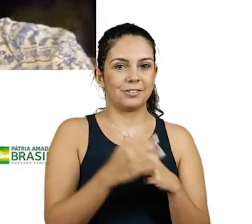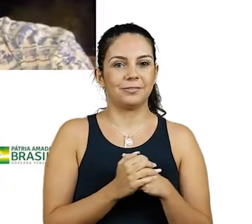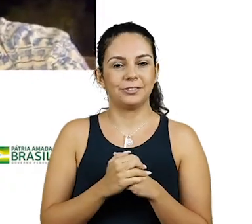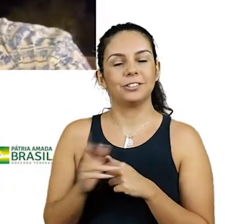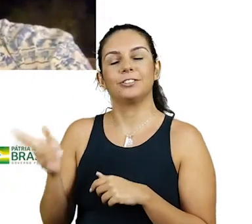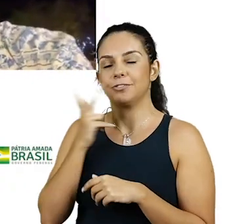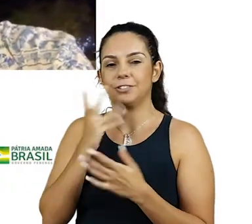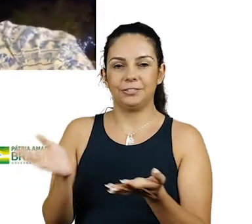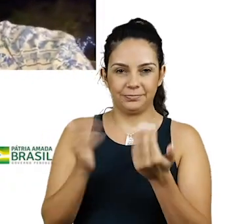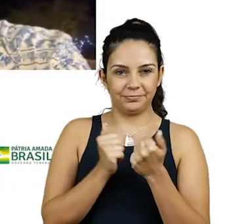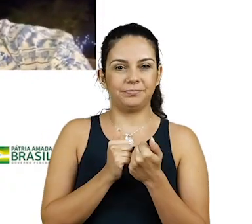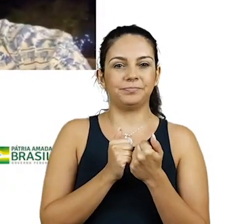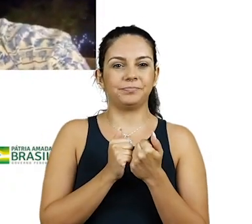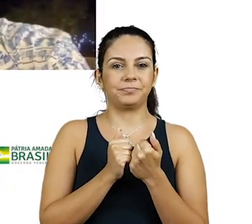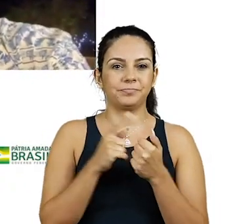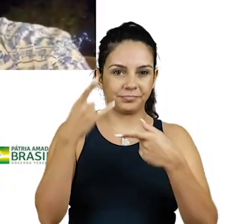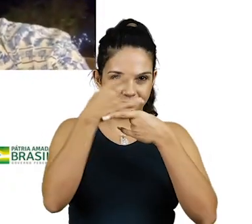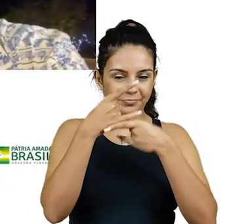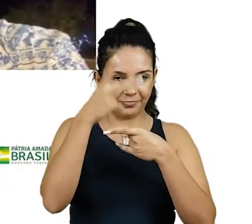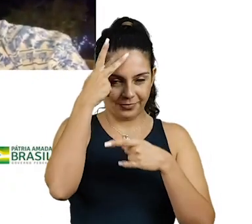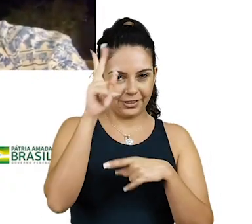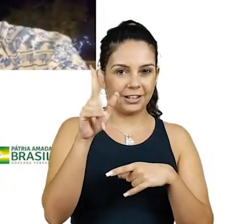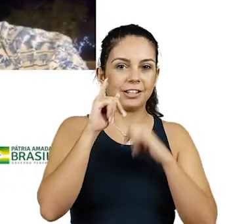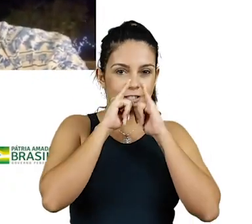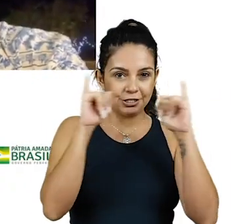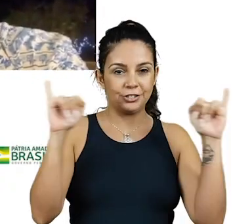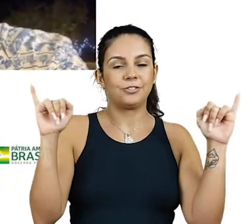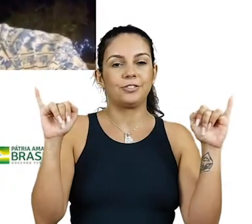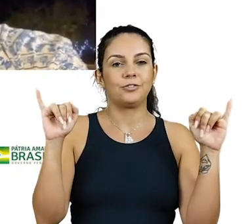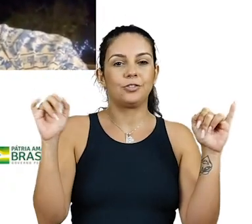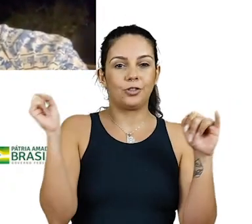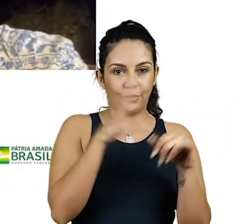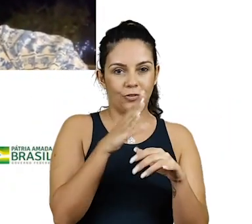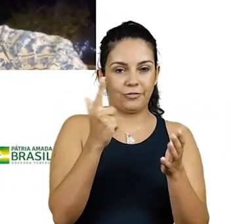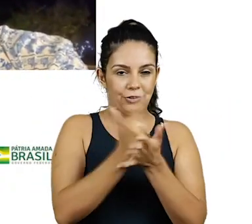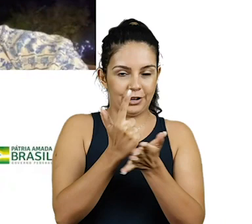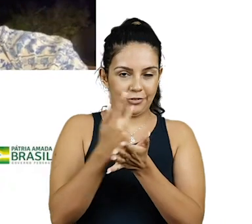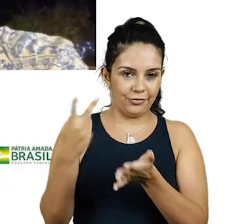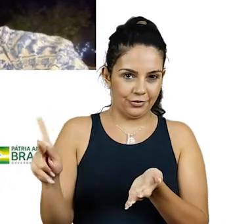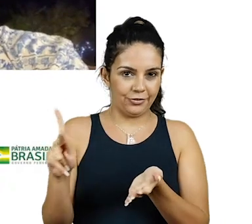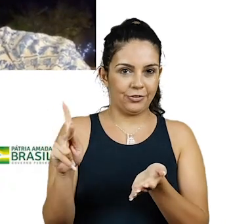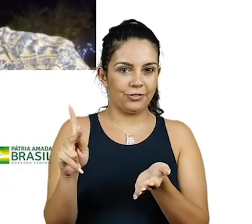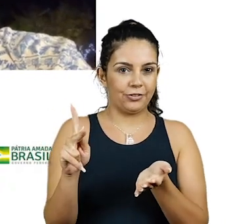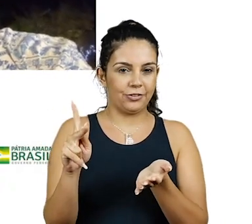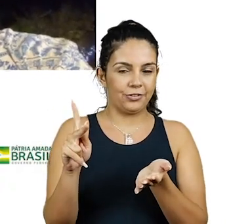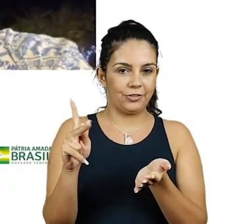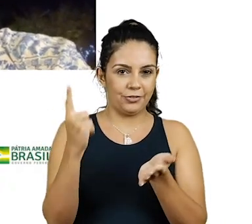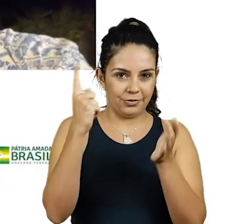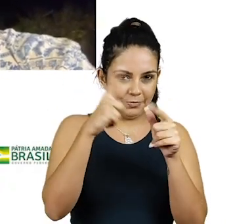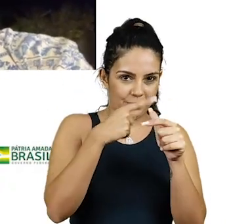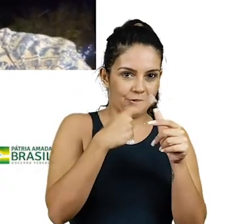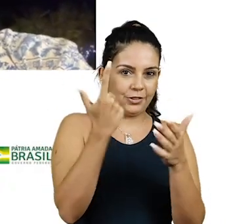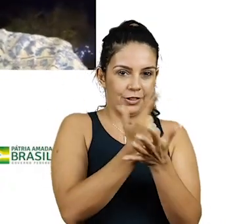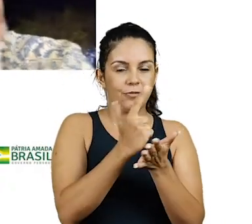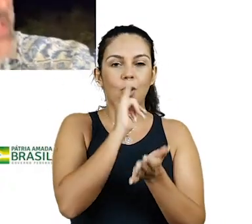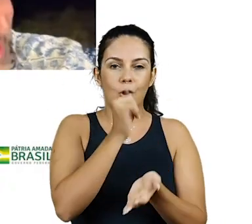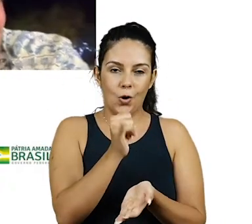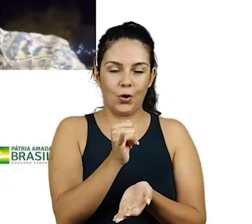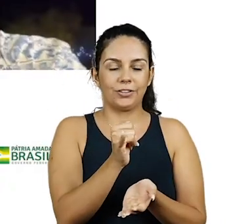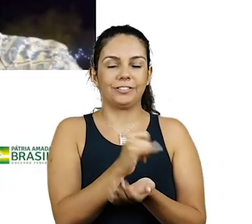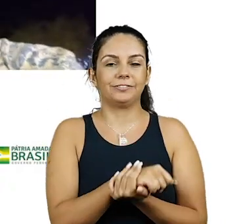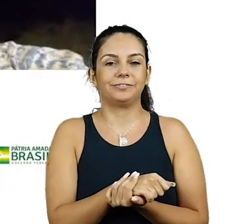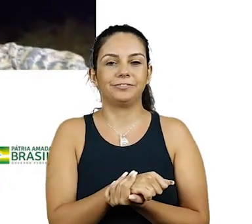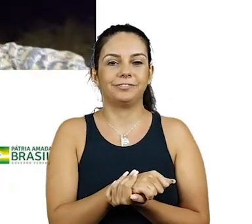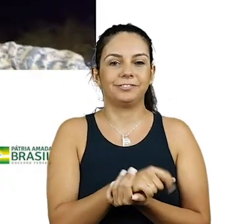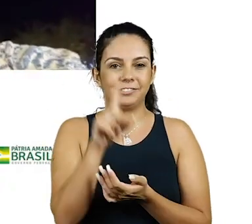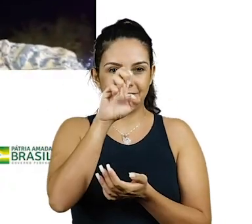E vamos, esta live é para divulgar o novo livro o primeiro livro de contos do